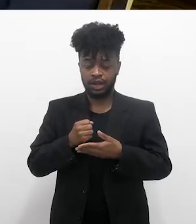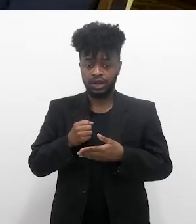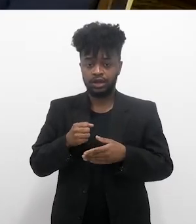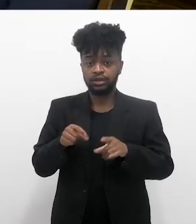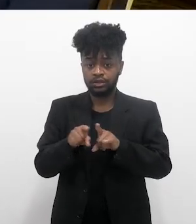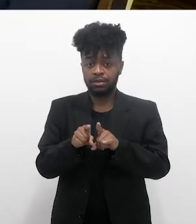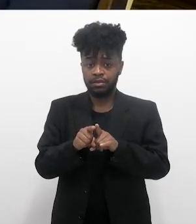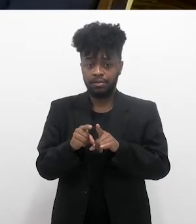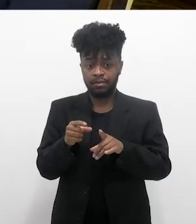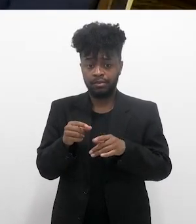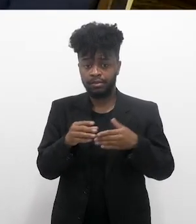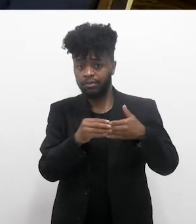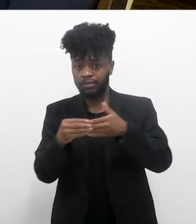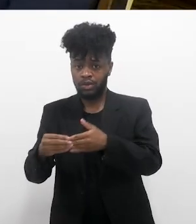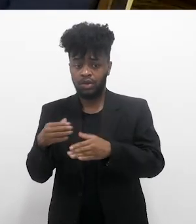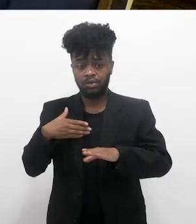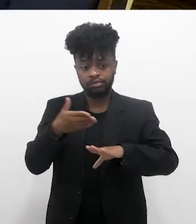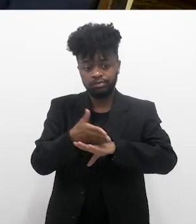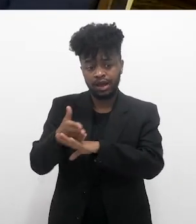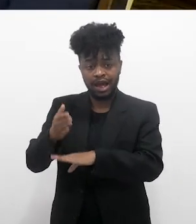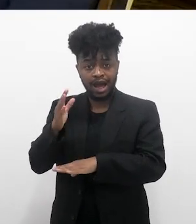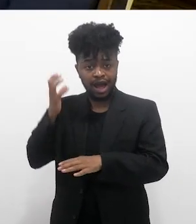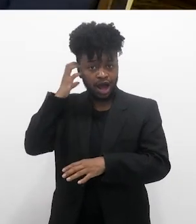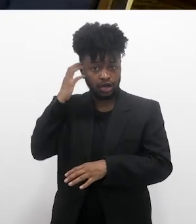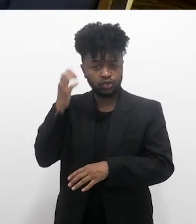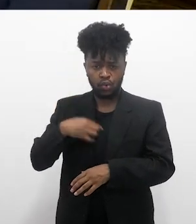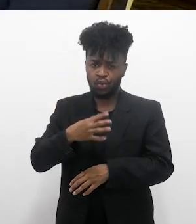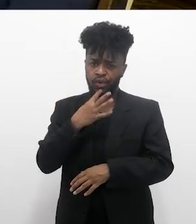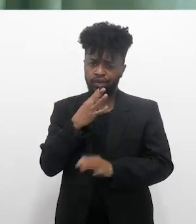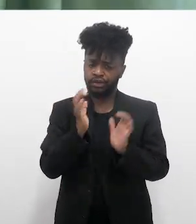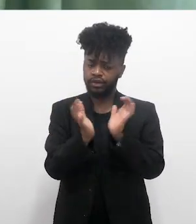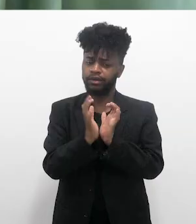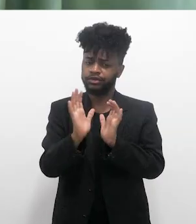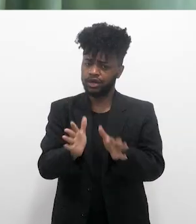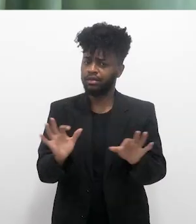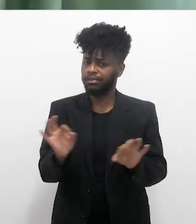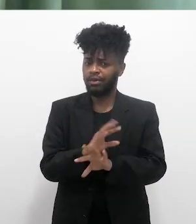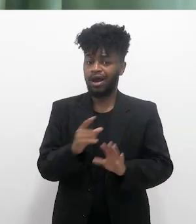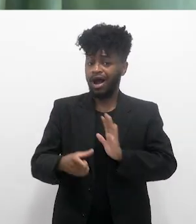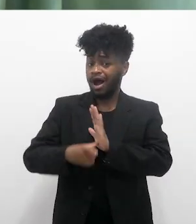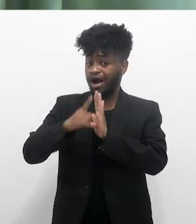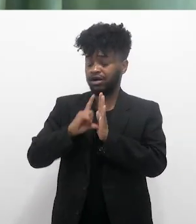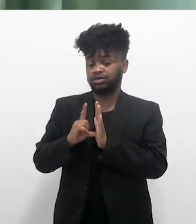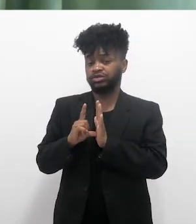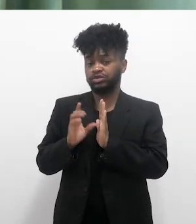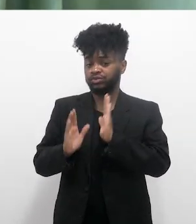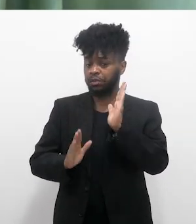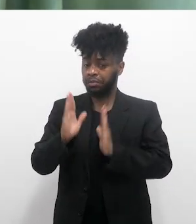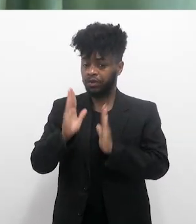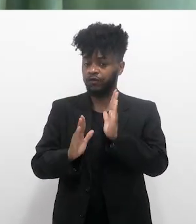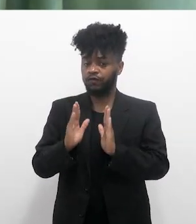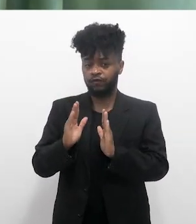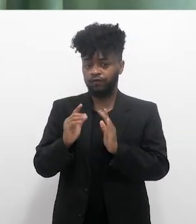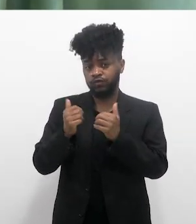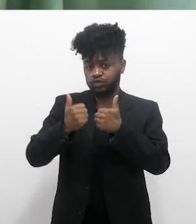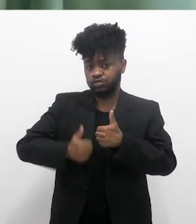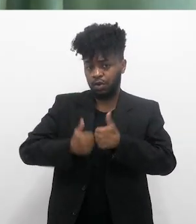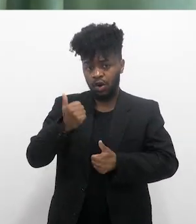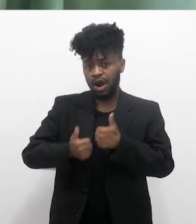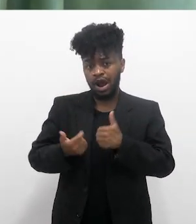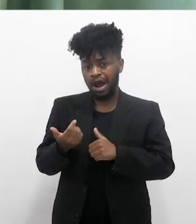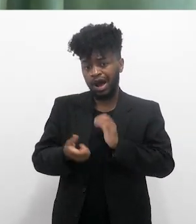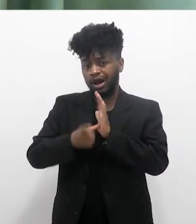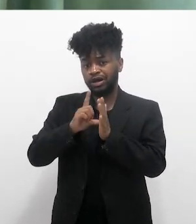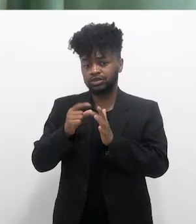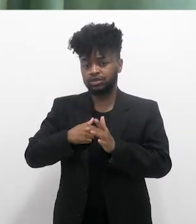me levava na rádio. Então, eu conheci toda aquela equipe Sim. antes de ser quem eu me tornei.